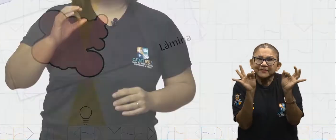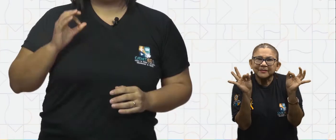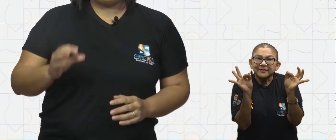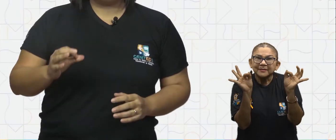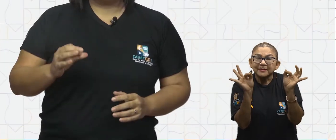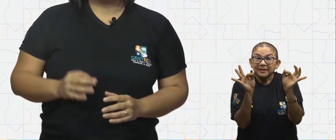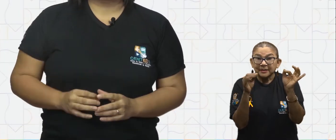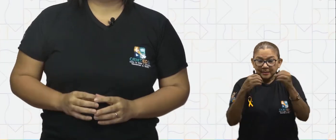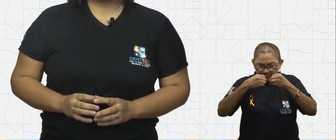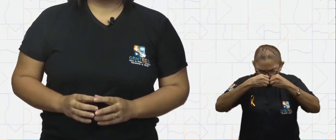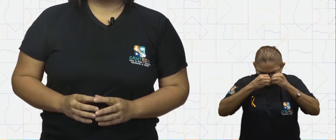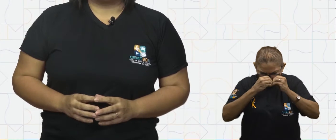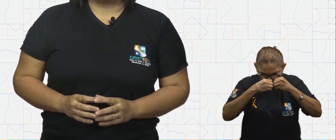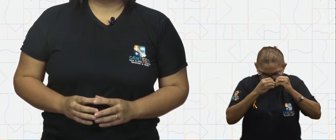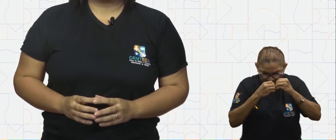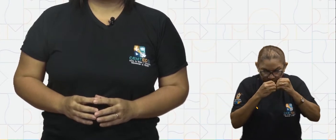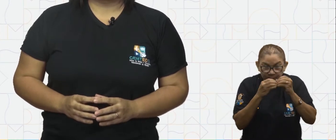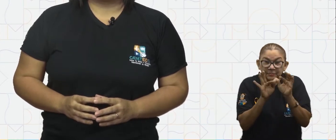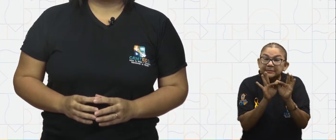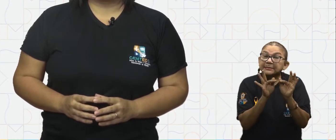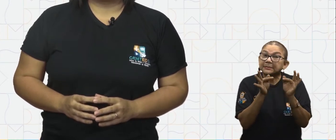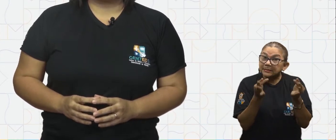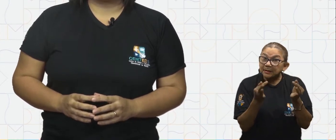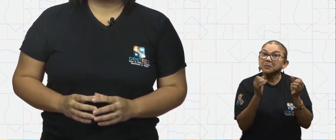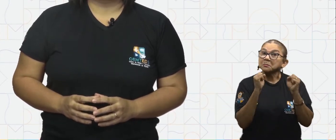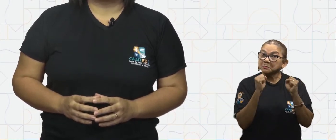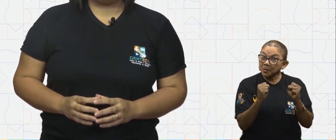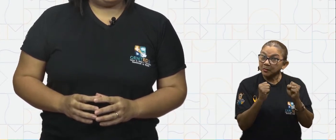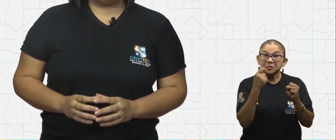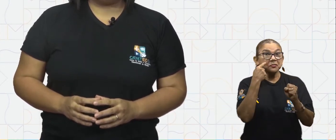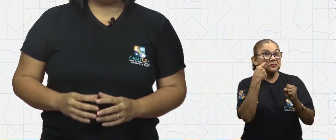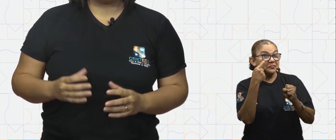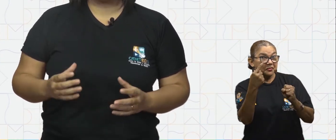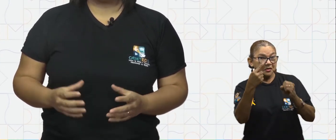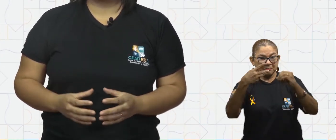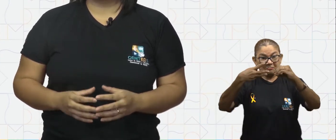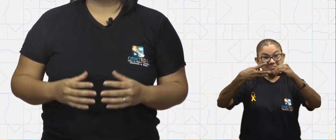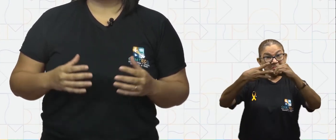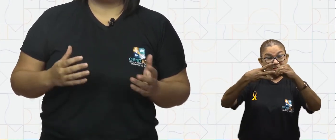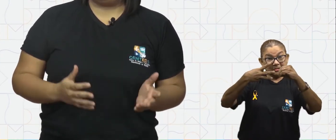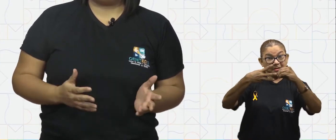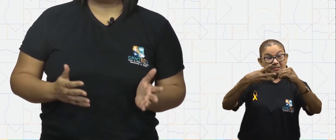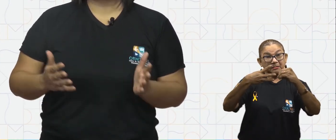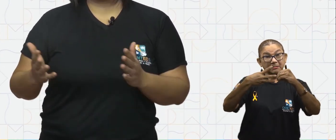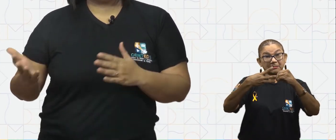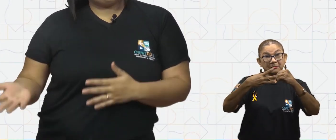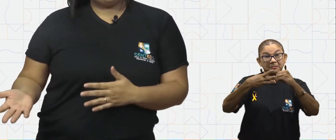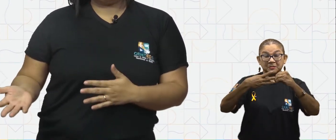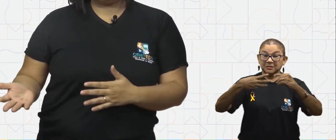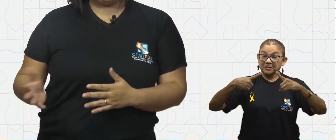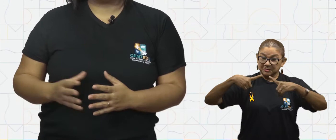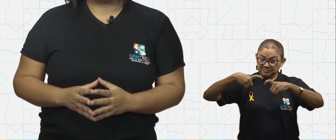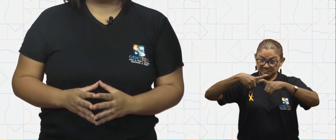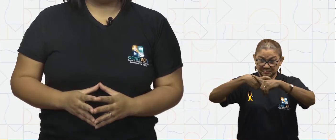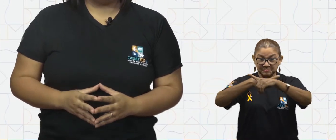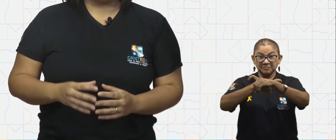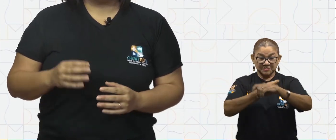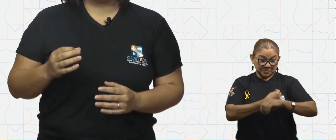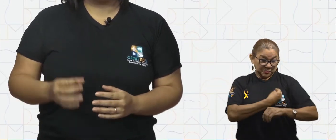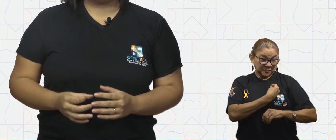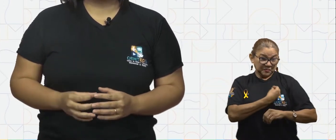fina. Com um microscópio de luz, é possível observar células e organismos vivos ou